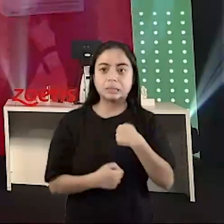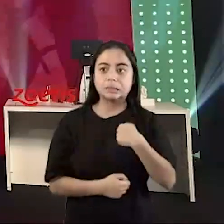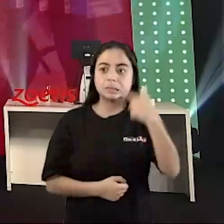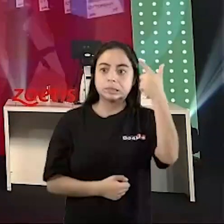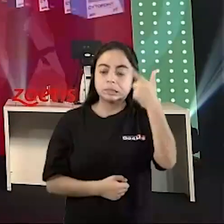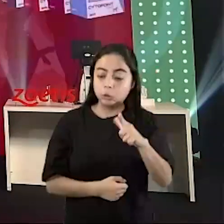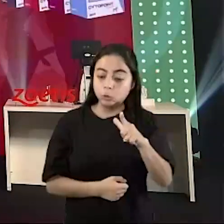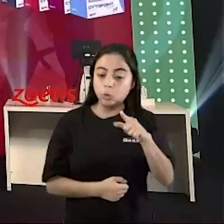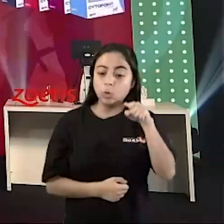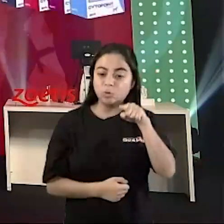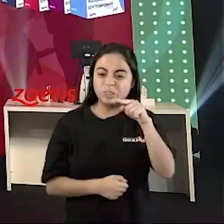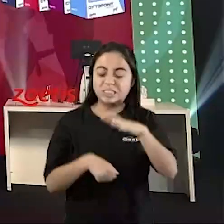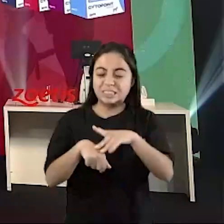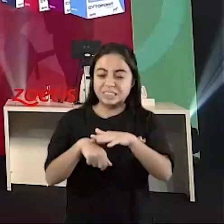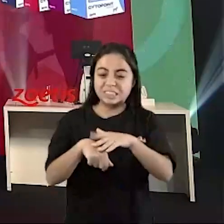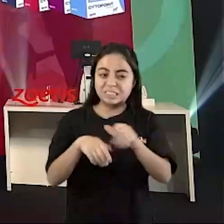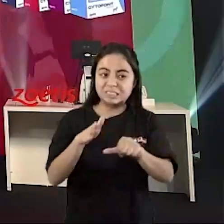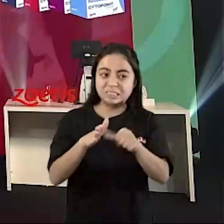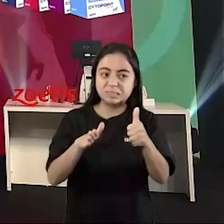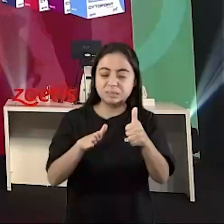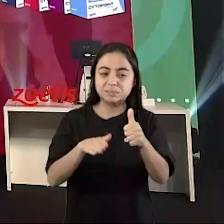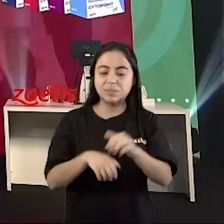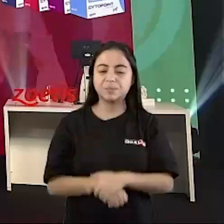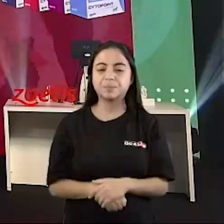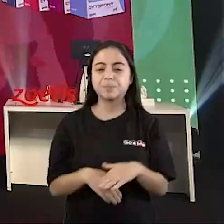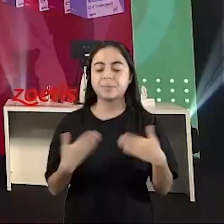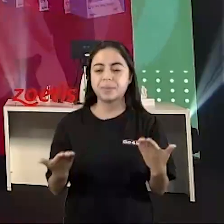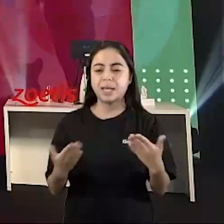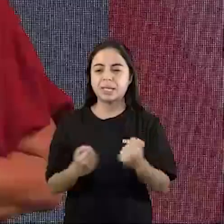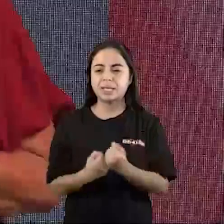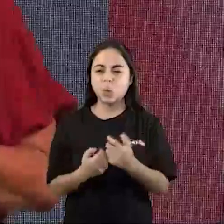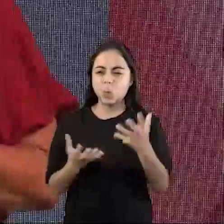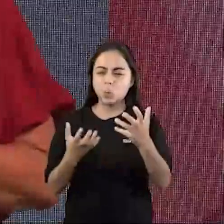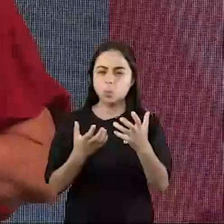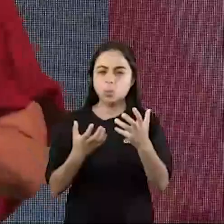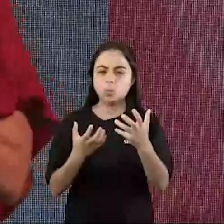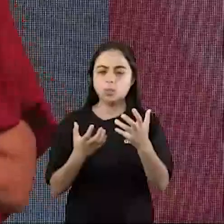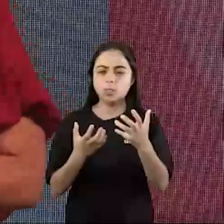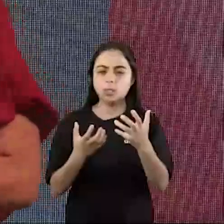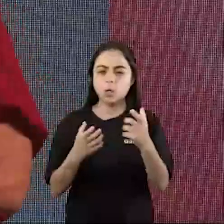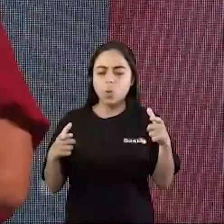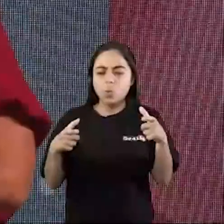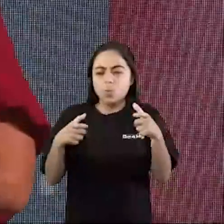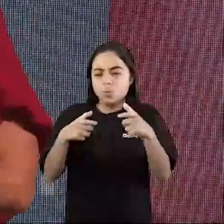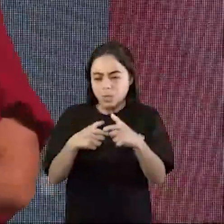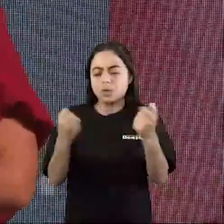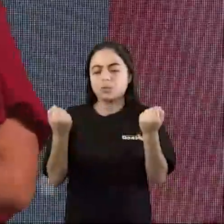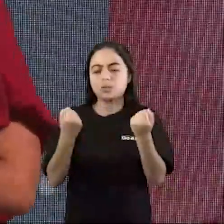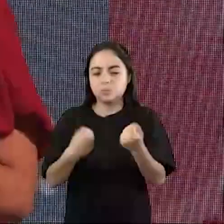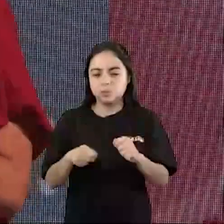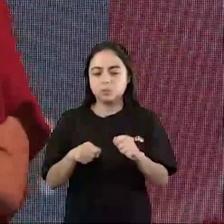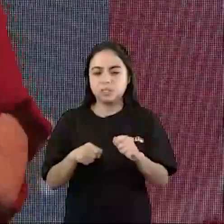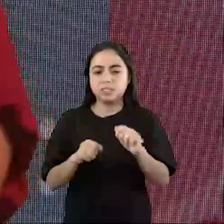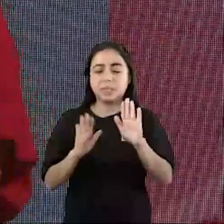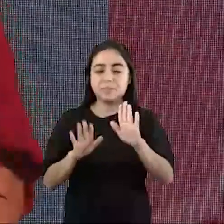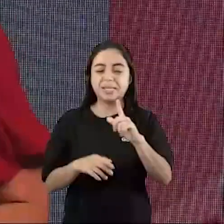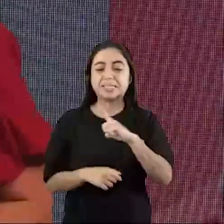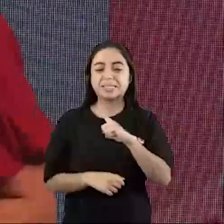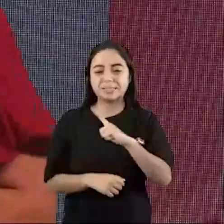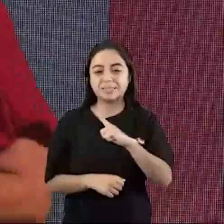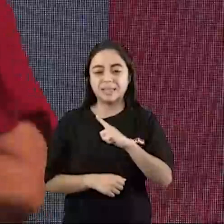essa foliculite bacteriana primária? Então, eu diria que ela é a menor das possibilidades, mas ela não